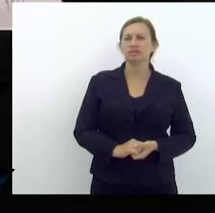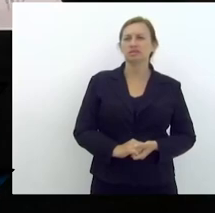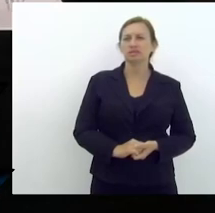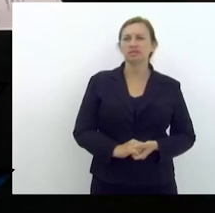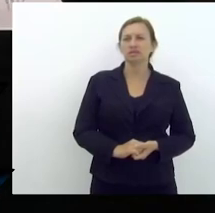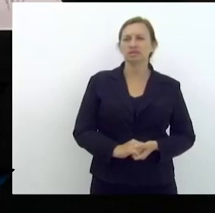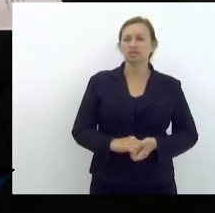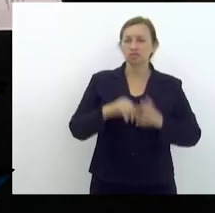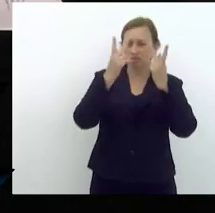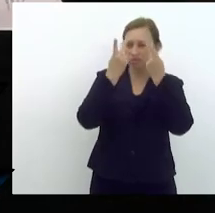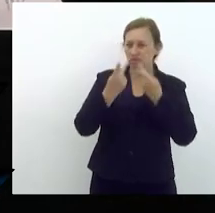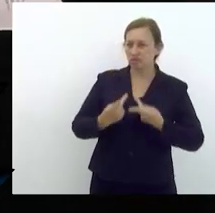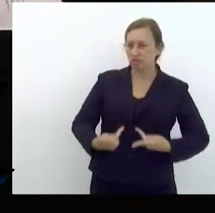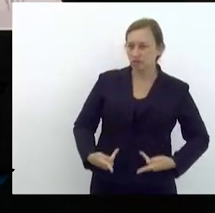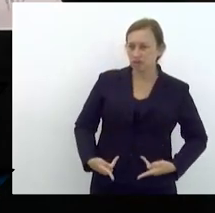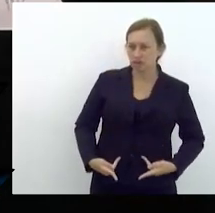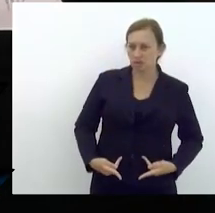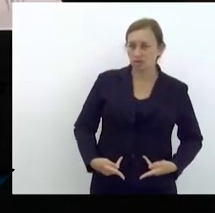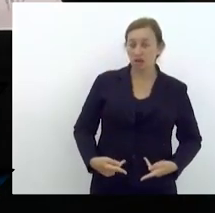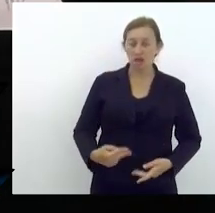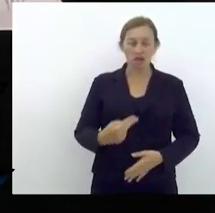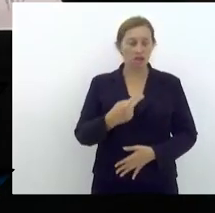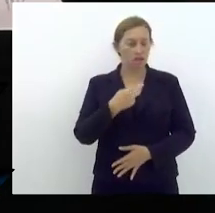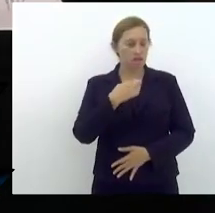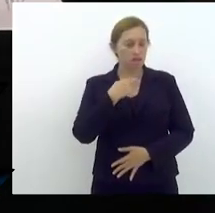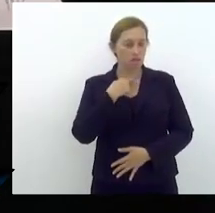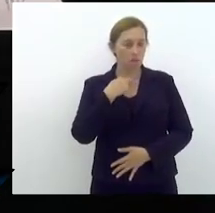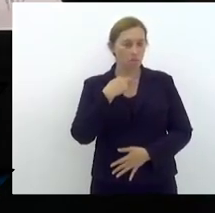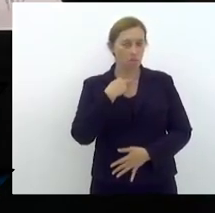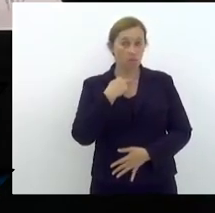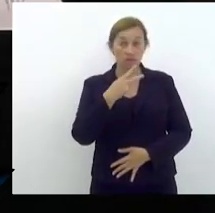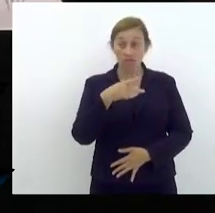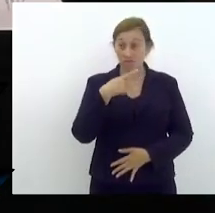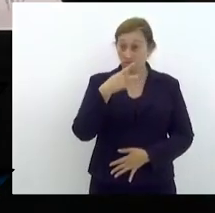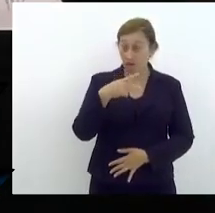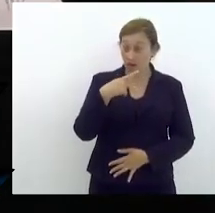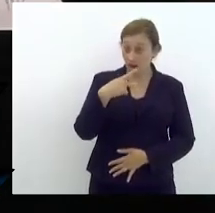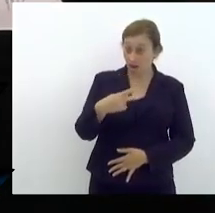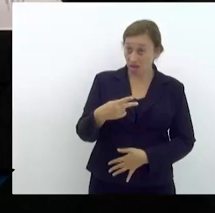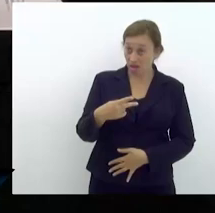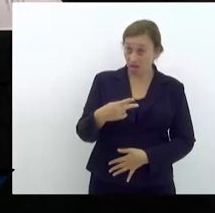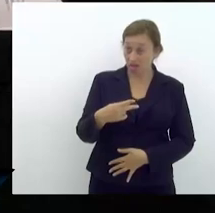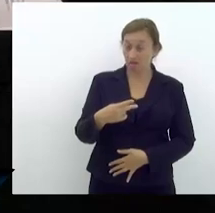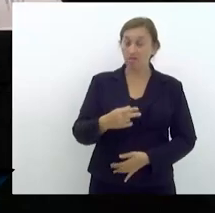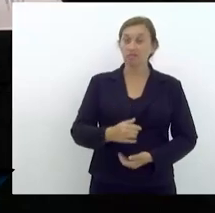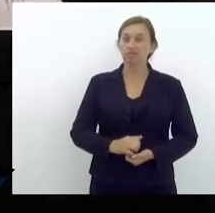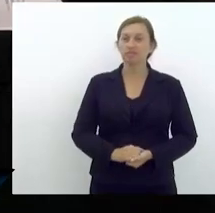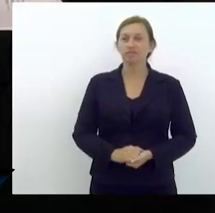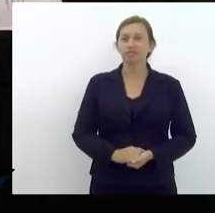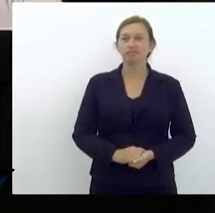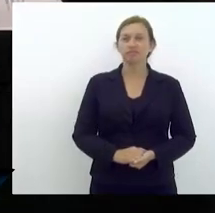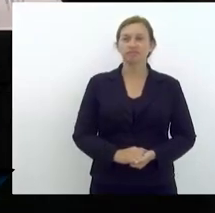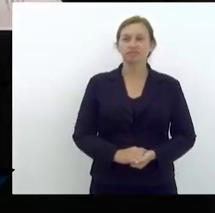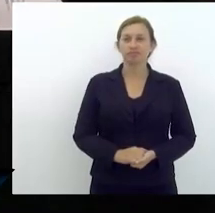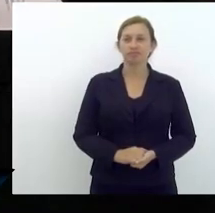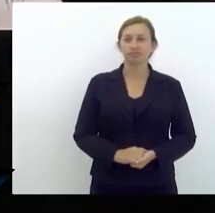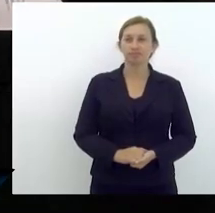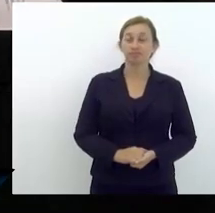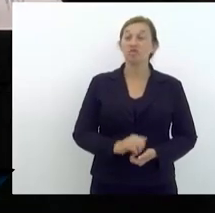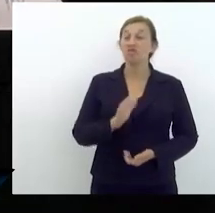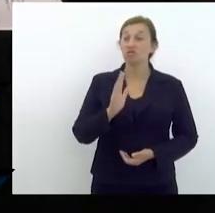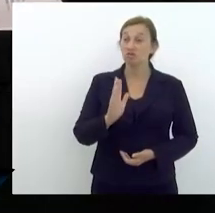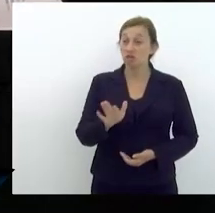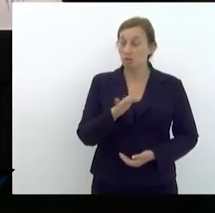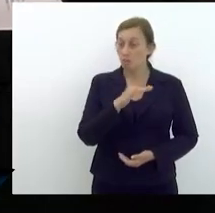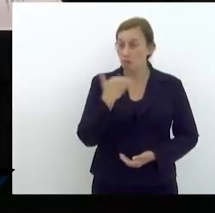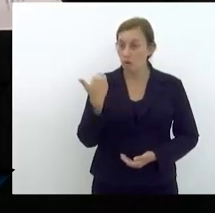o ser humano que não pode se expressar como lhe convém Já morreu